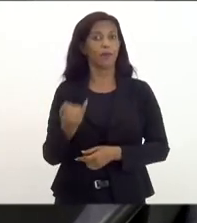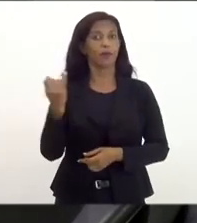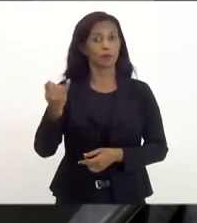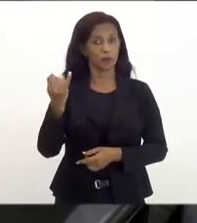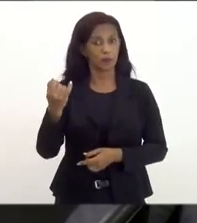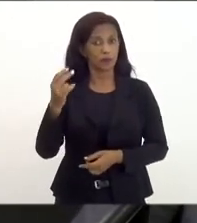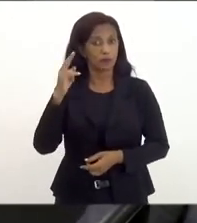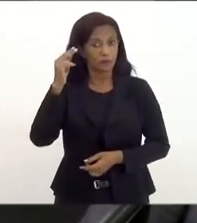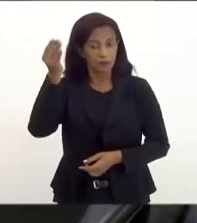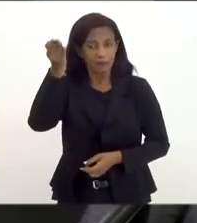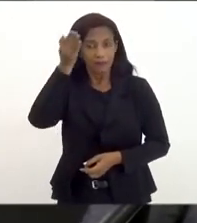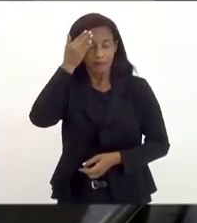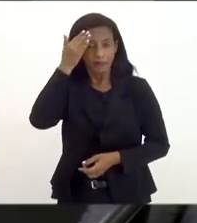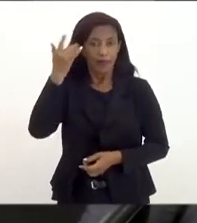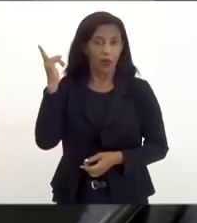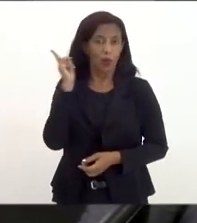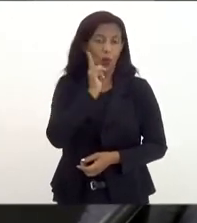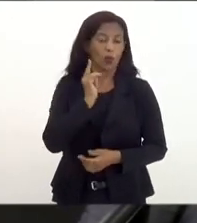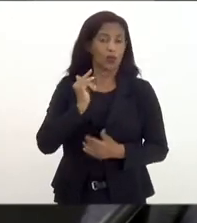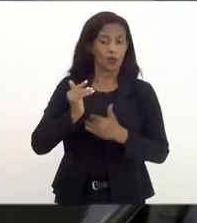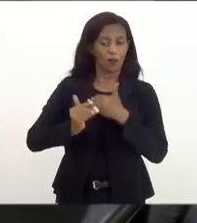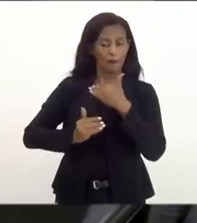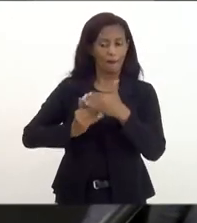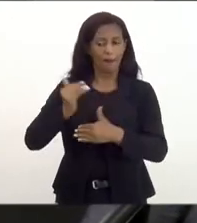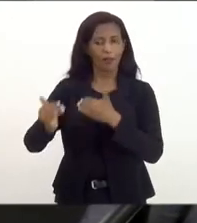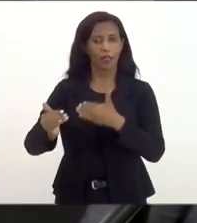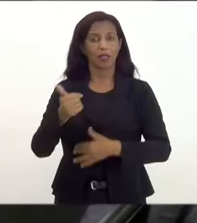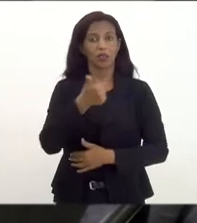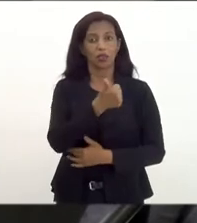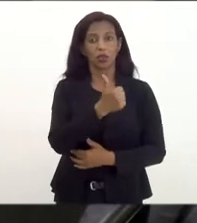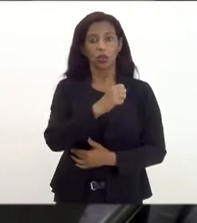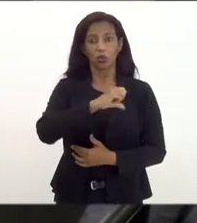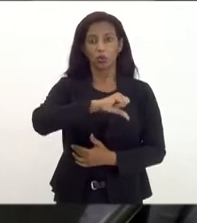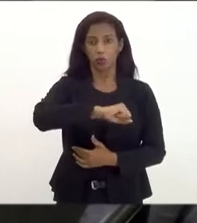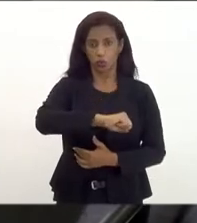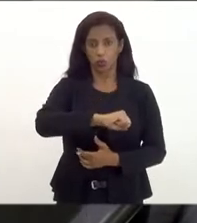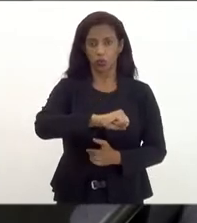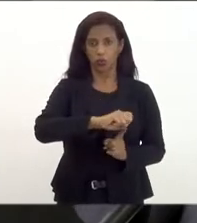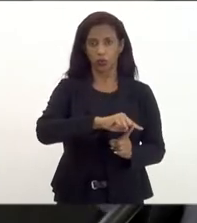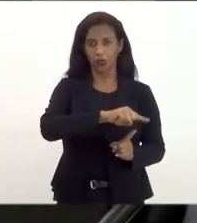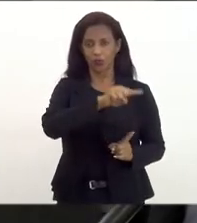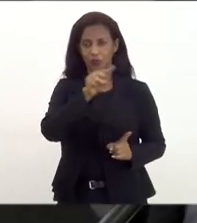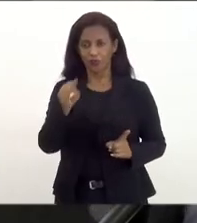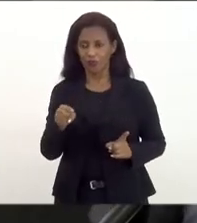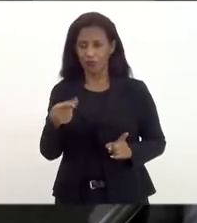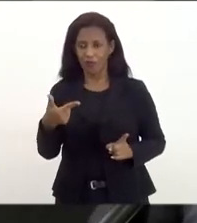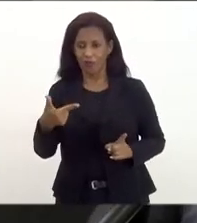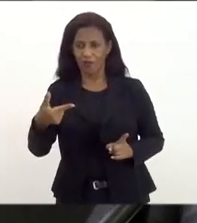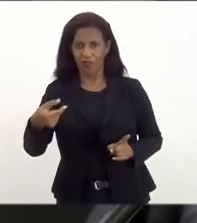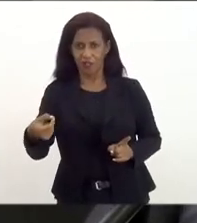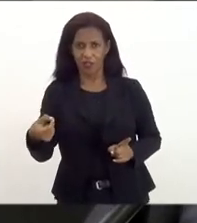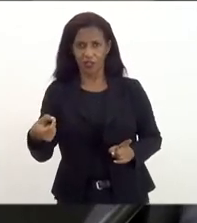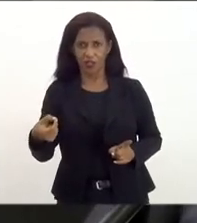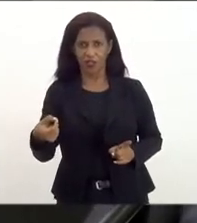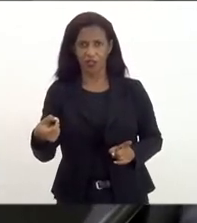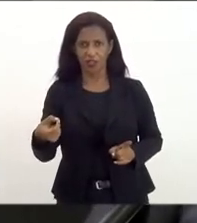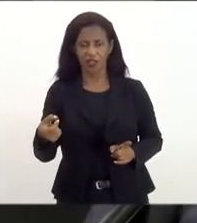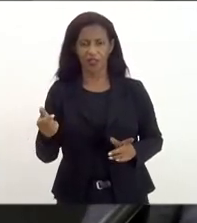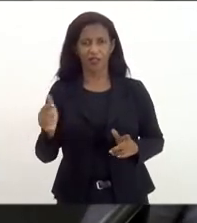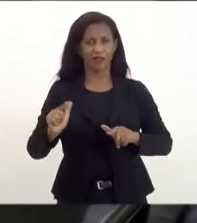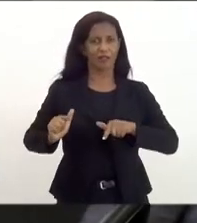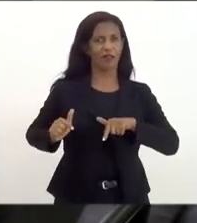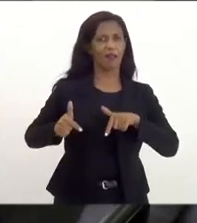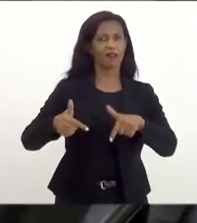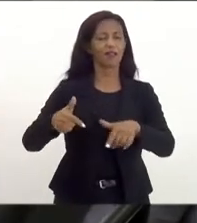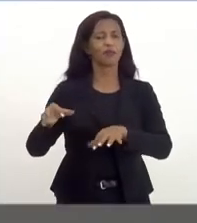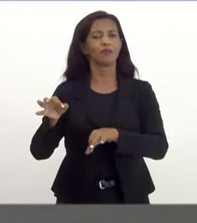frisar a gente conseguiu passar de 18 e para 20 da fase